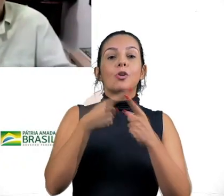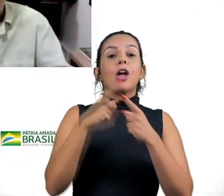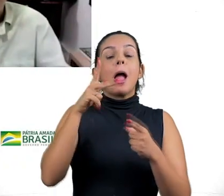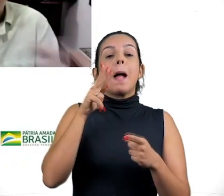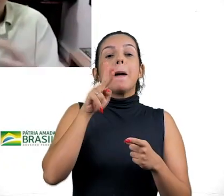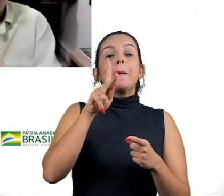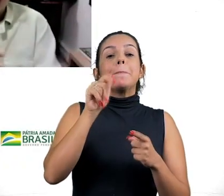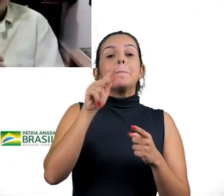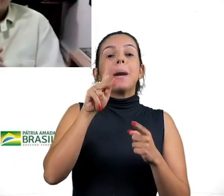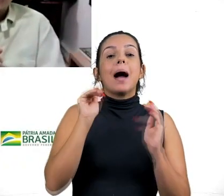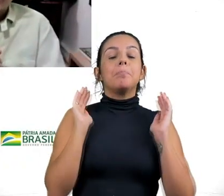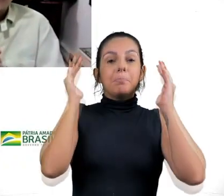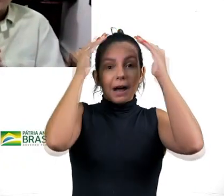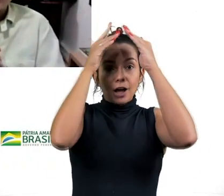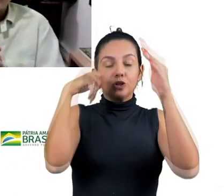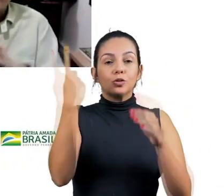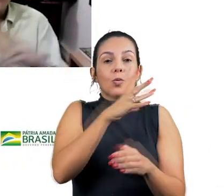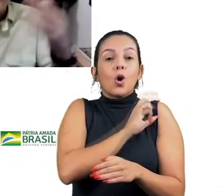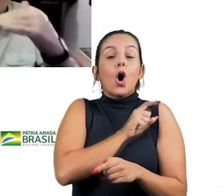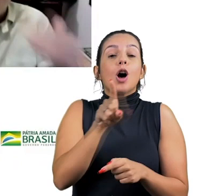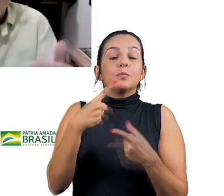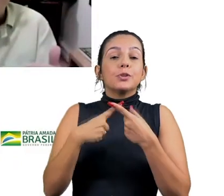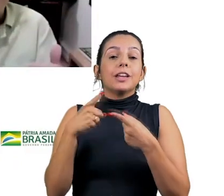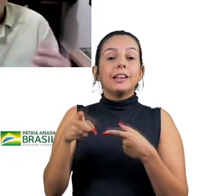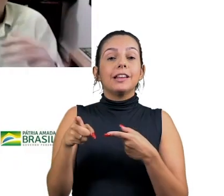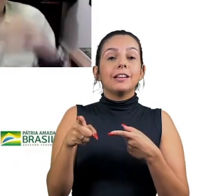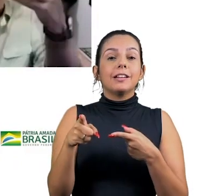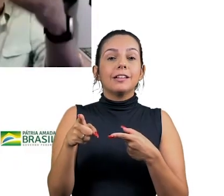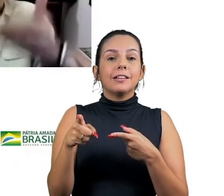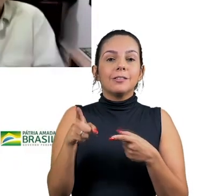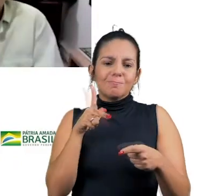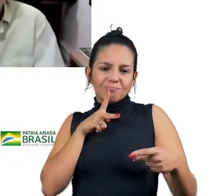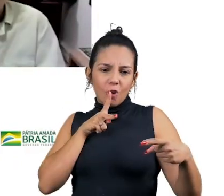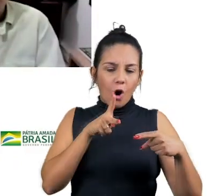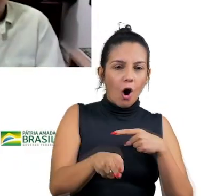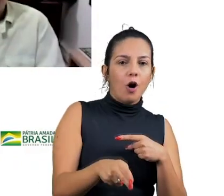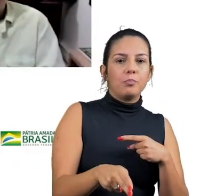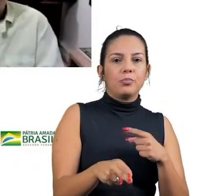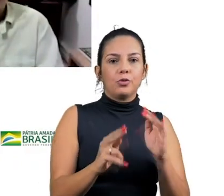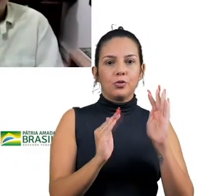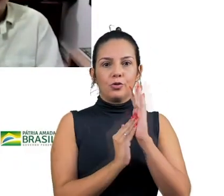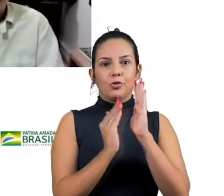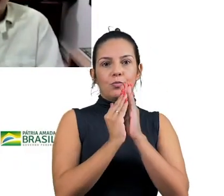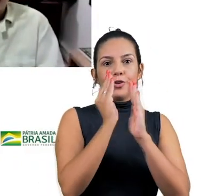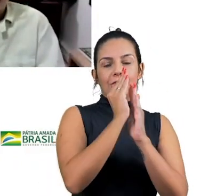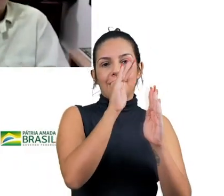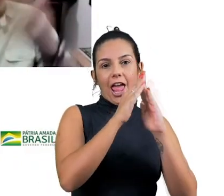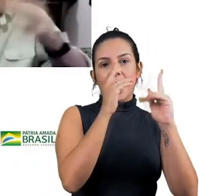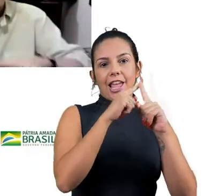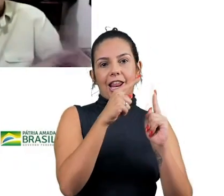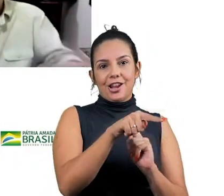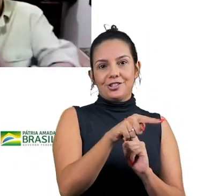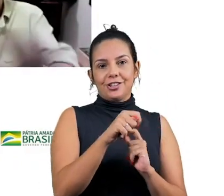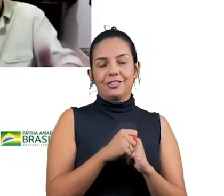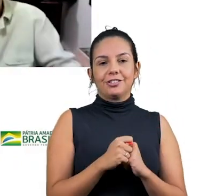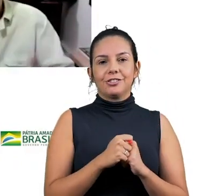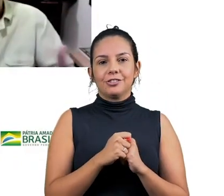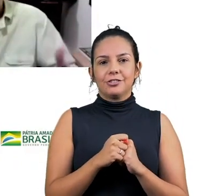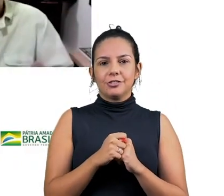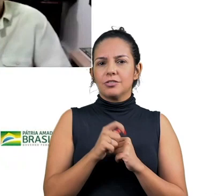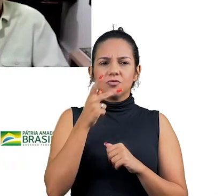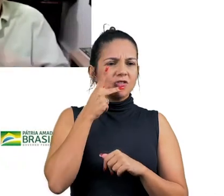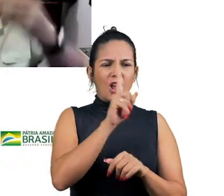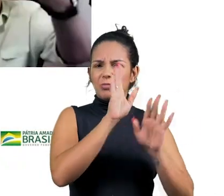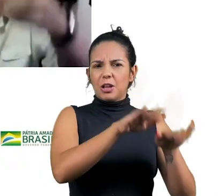unanimemente gostável, né? Porque ele rompe com o burocratismo da Igreja. Ele começa a dizer, não, isso aí